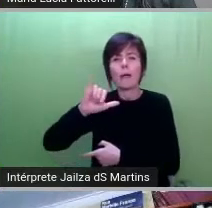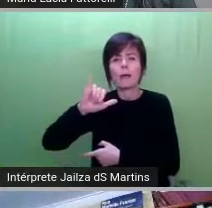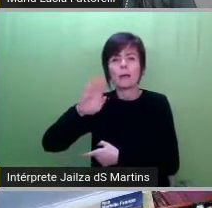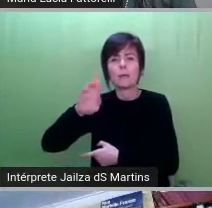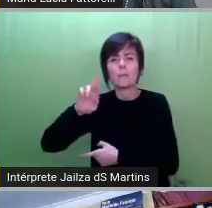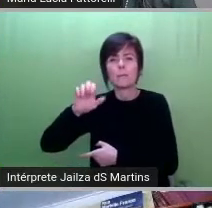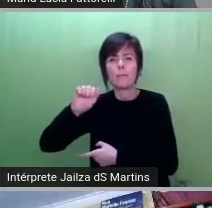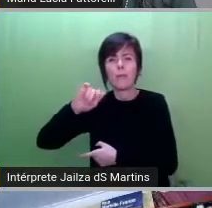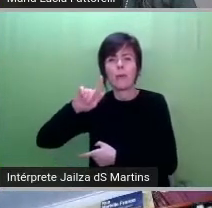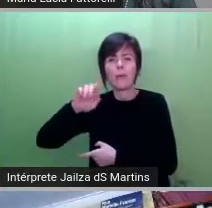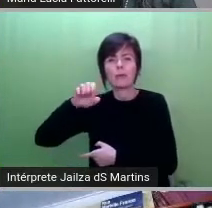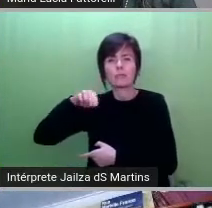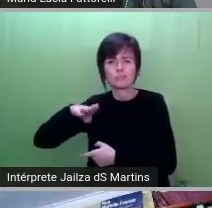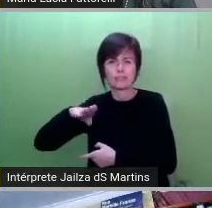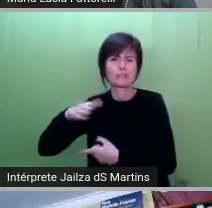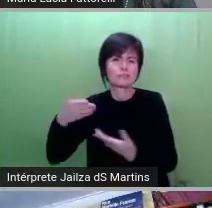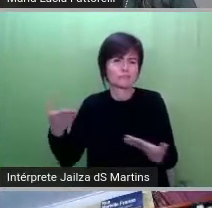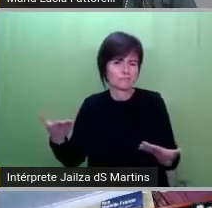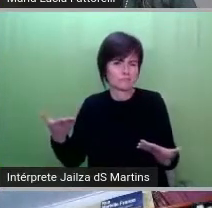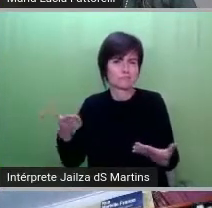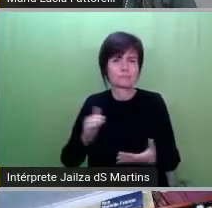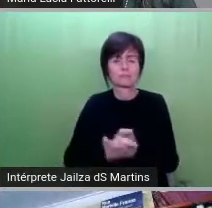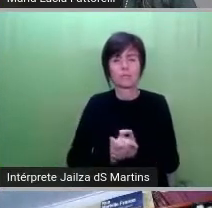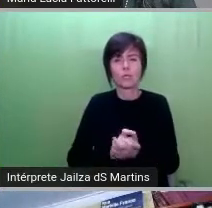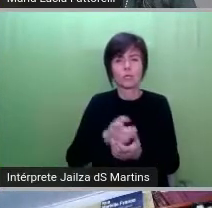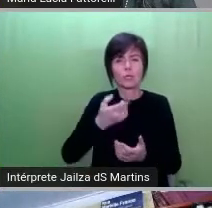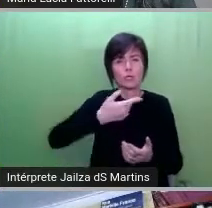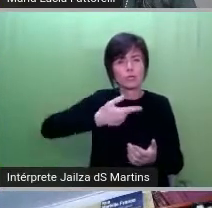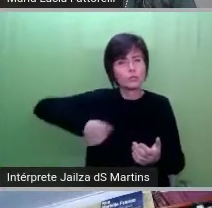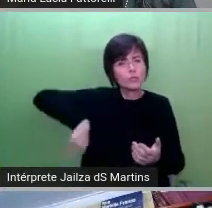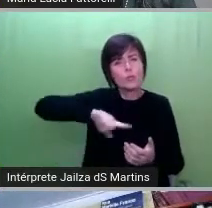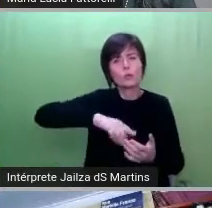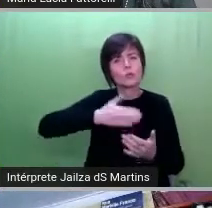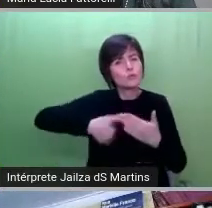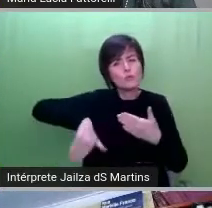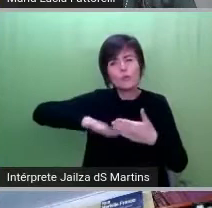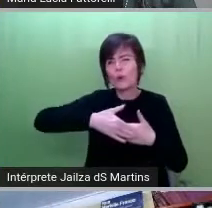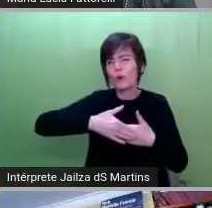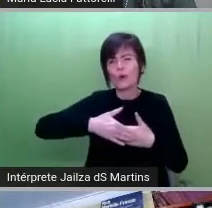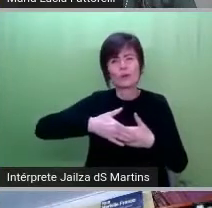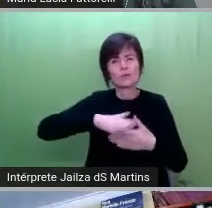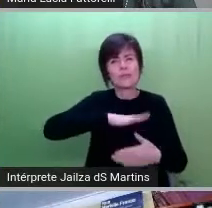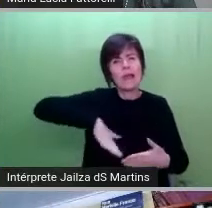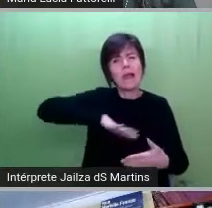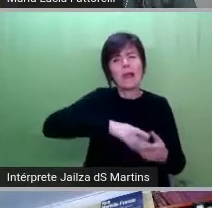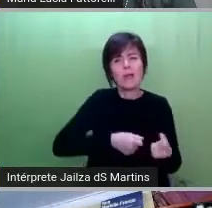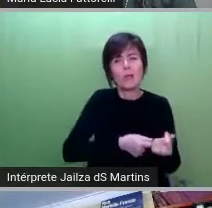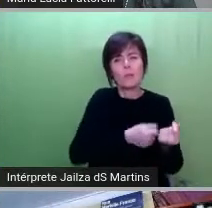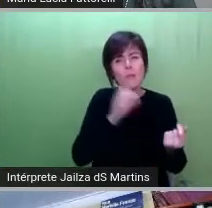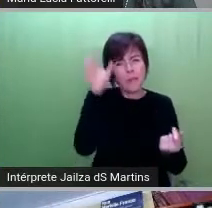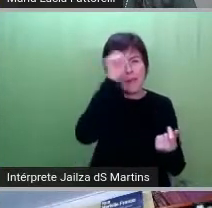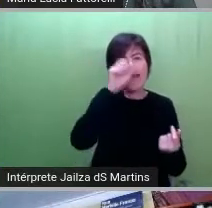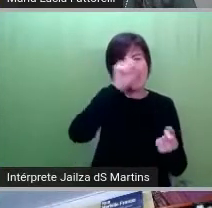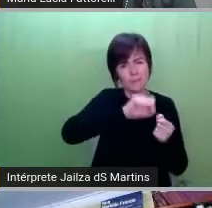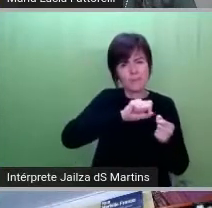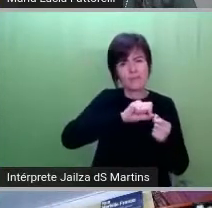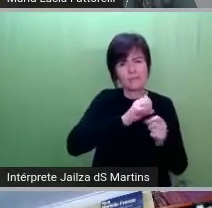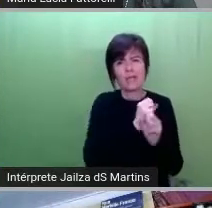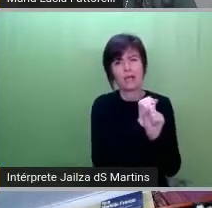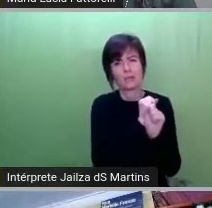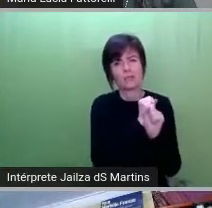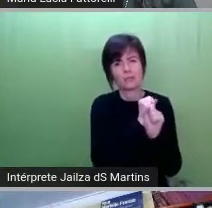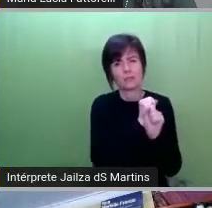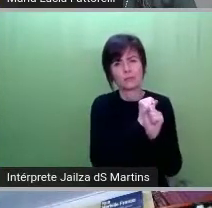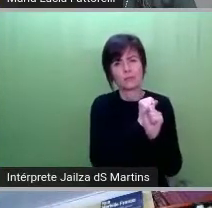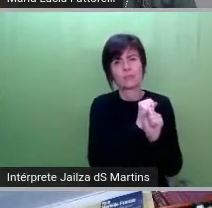Então, veja, a gente, todos os economistas aprendem a fazer essas coisas. Pega uma planilha, os dados de hoje e joga